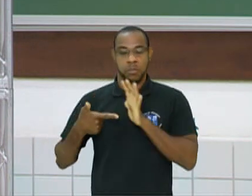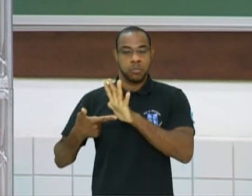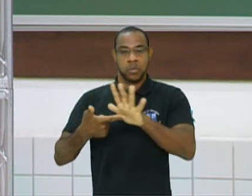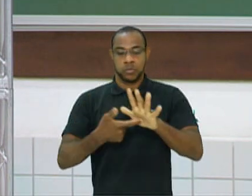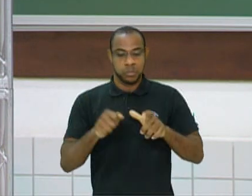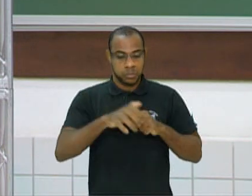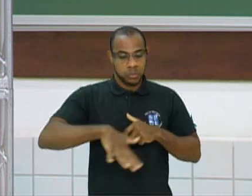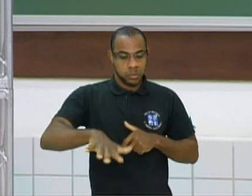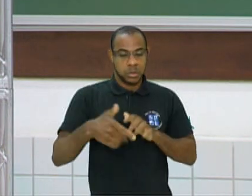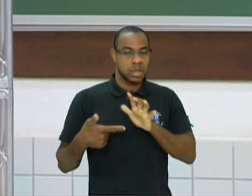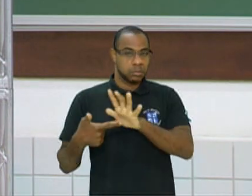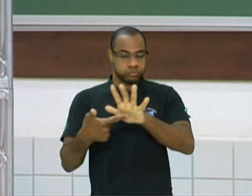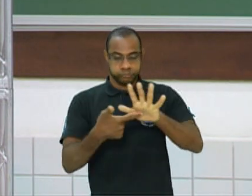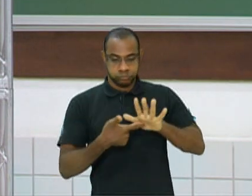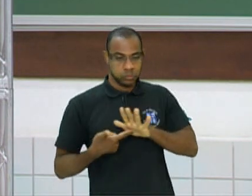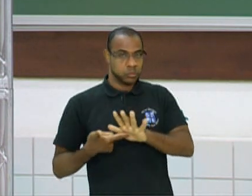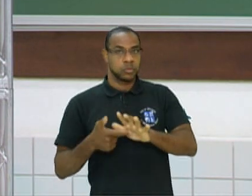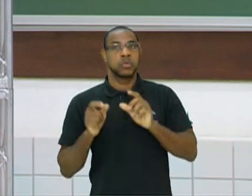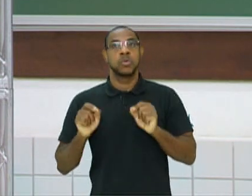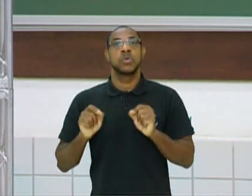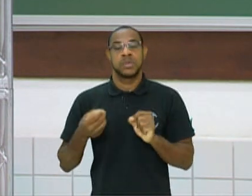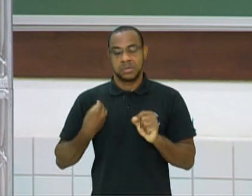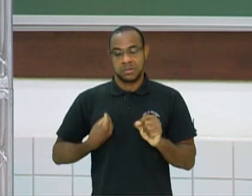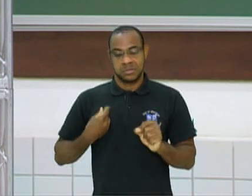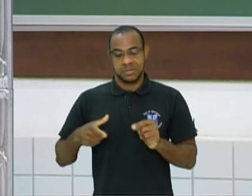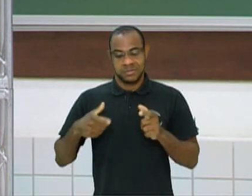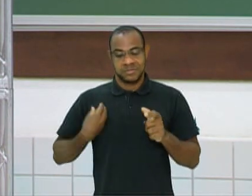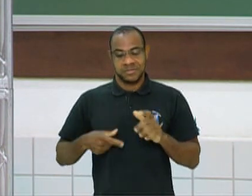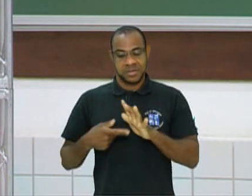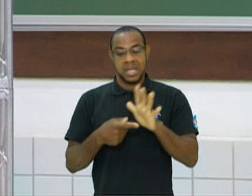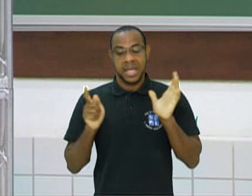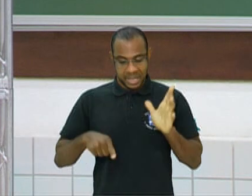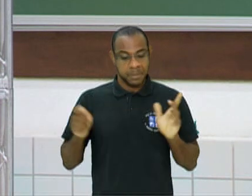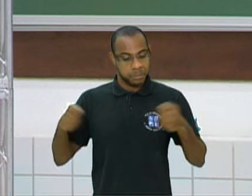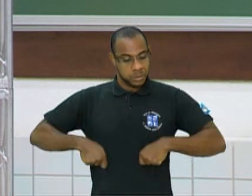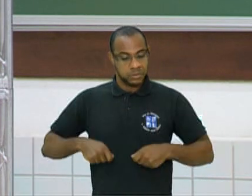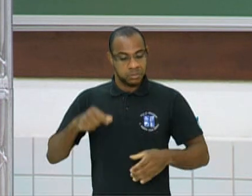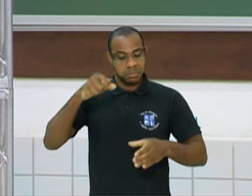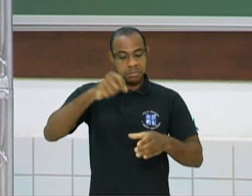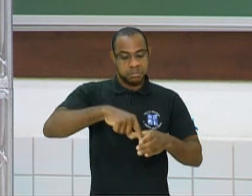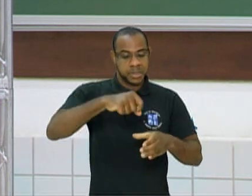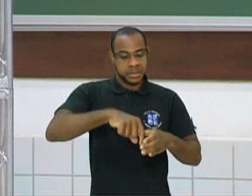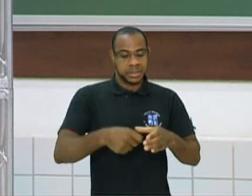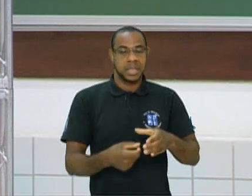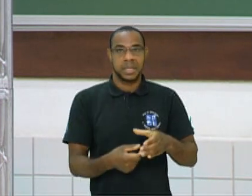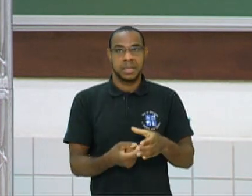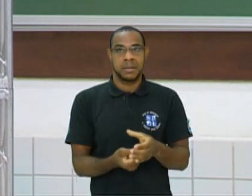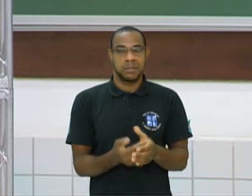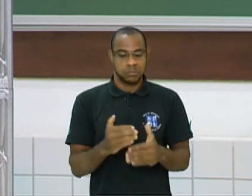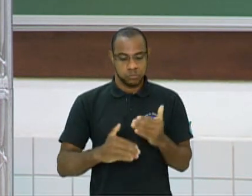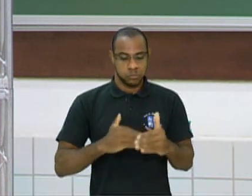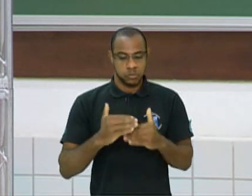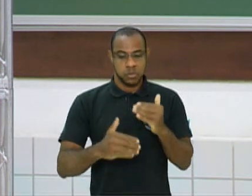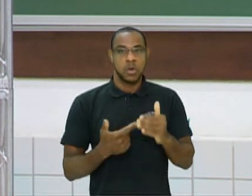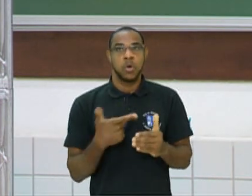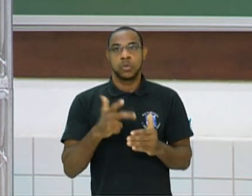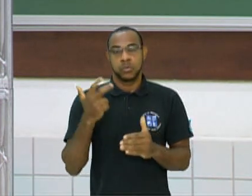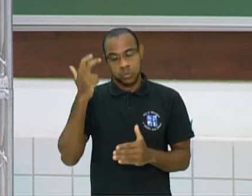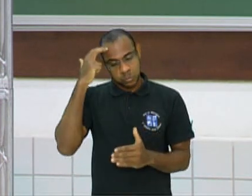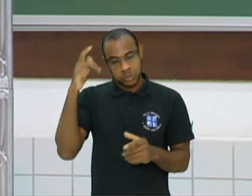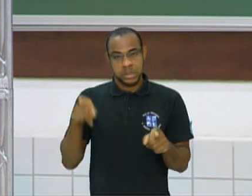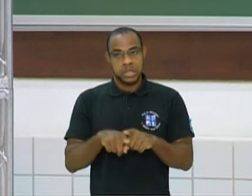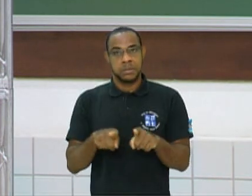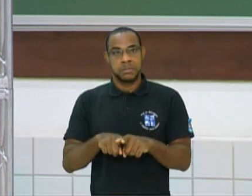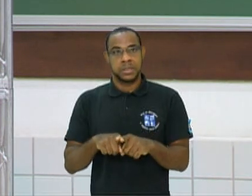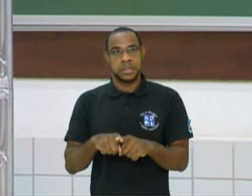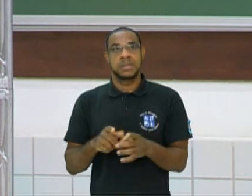região e do local onde ele vivia que era possível plantar o amendoim, desenvolver outras culturas, porque